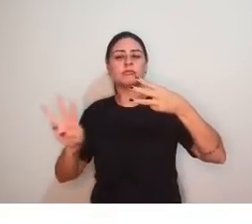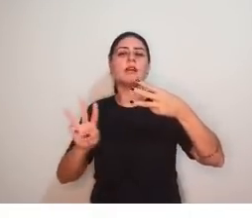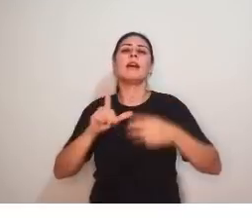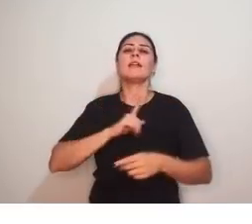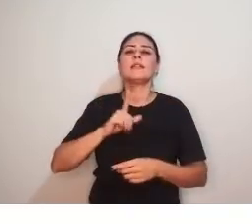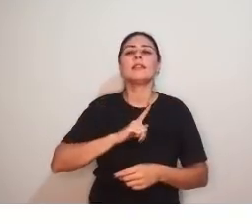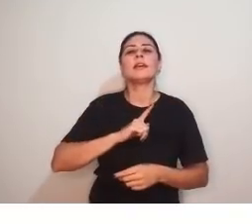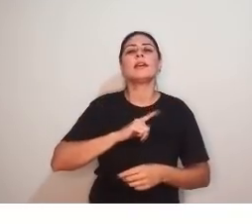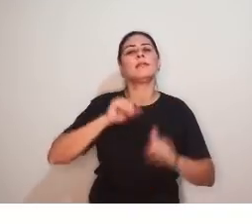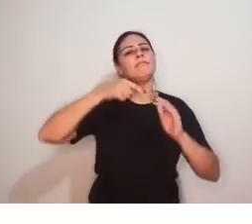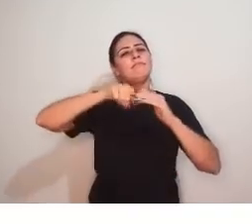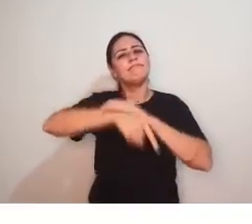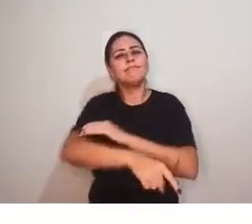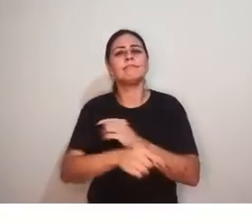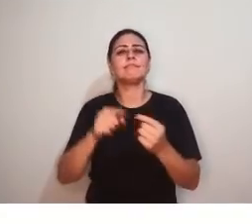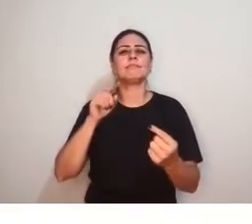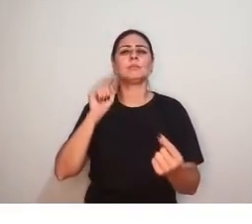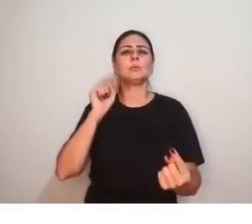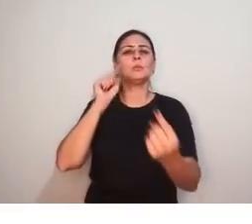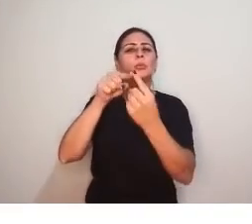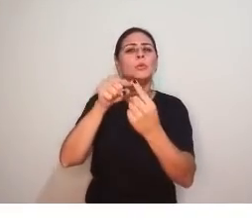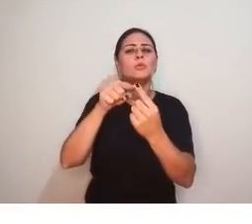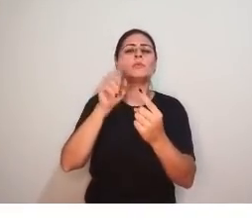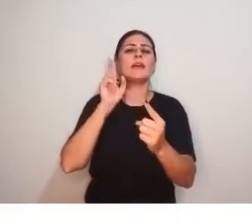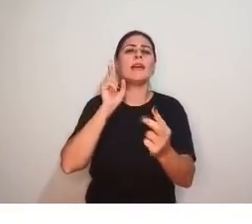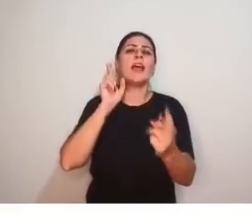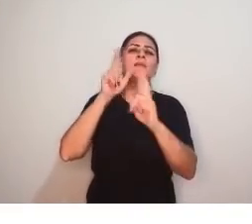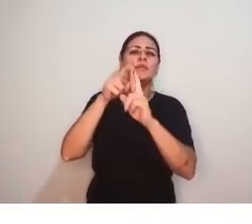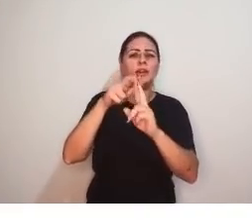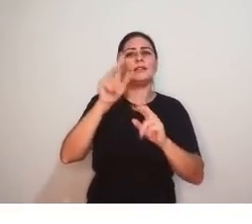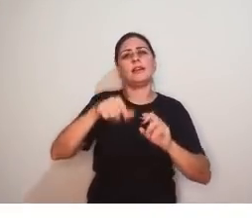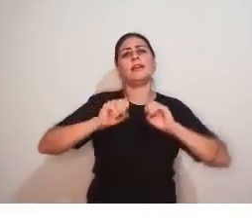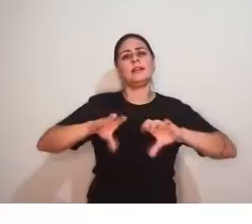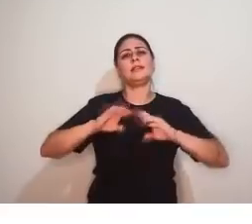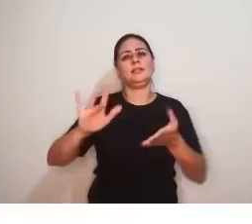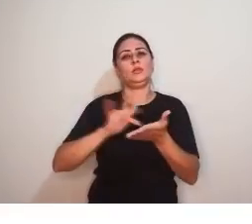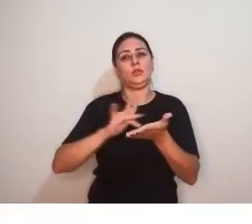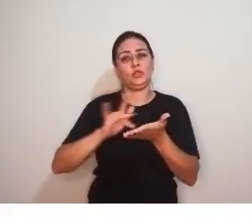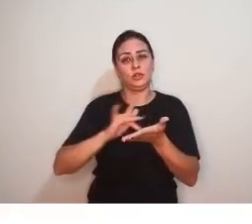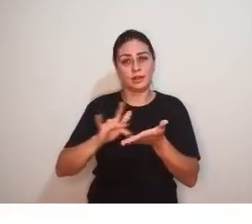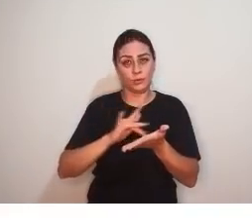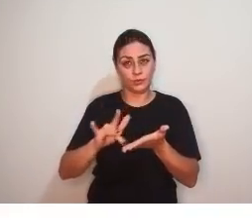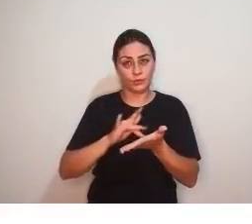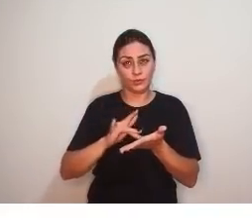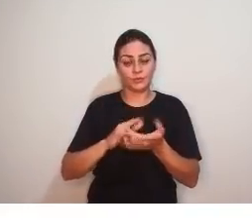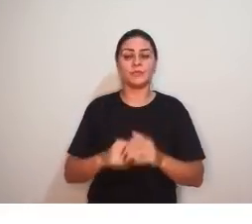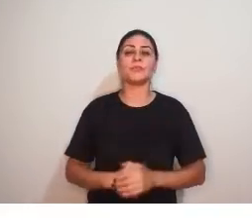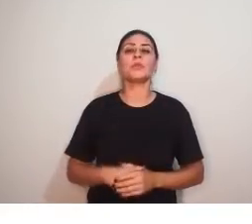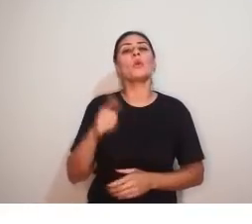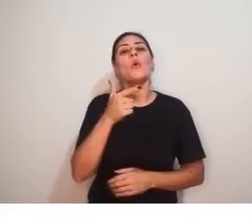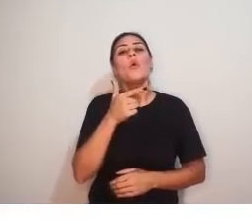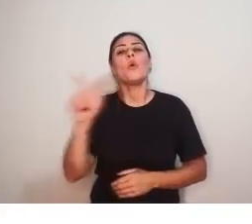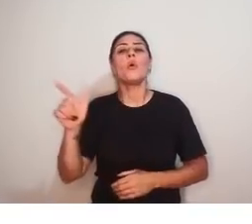aqui que trazem materiais de referência bem legais para você se aprofundar no tema do ensino digital.